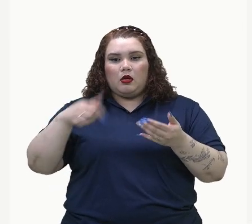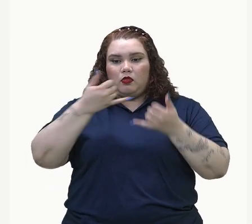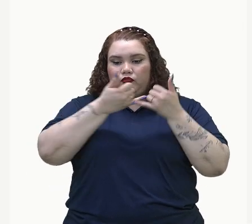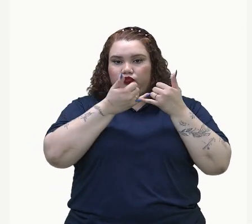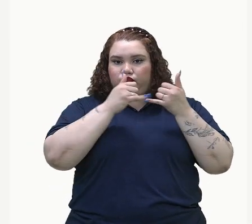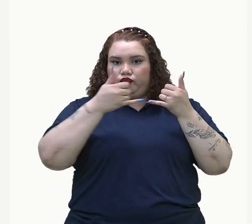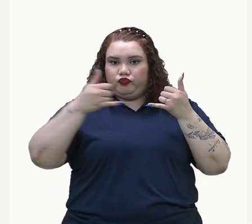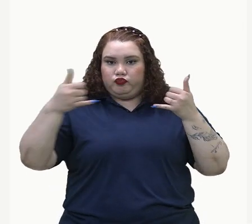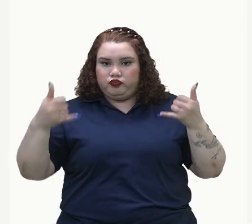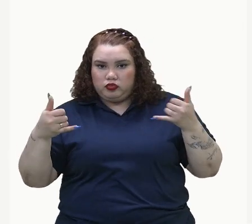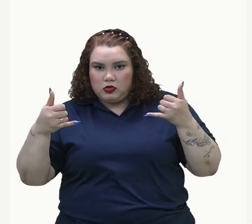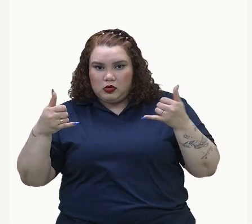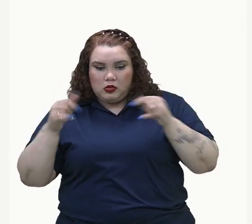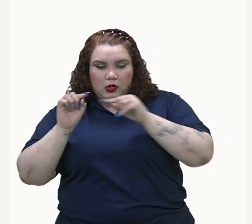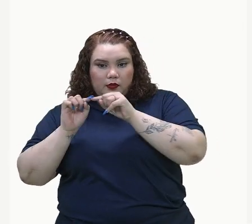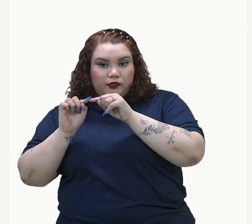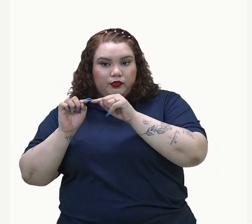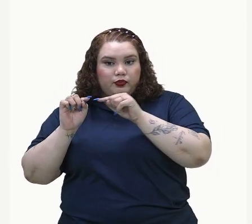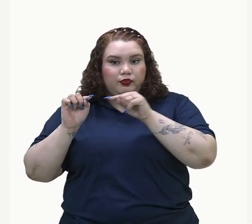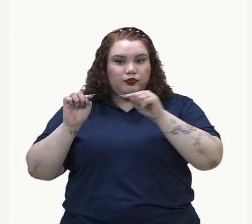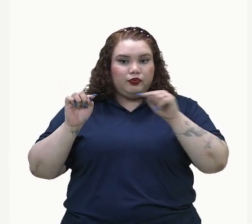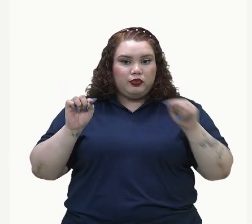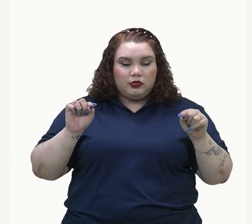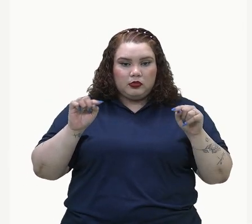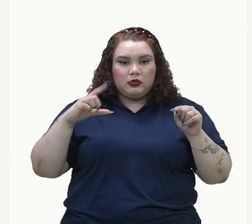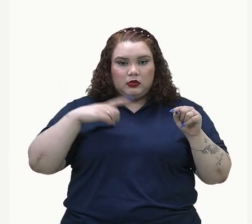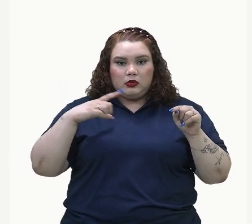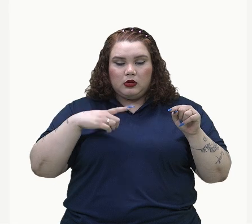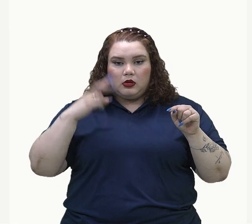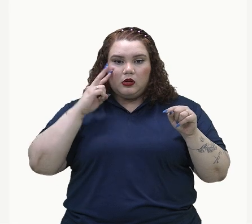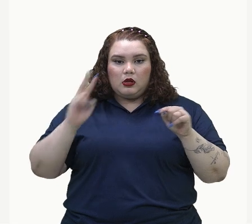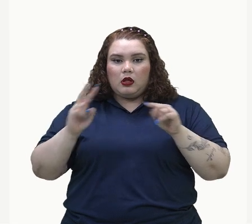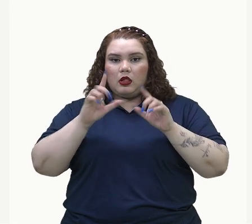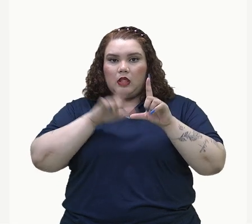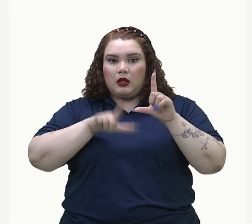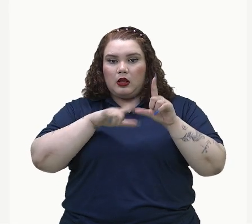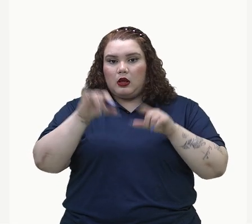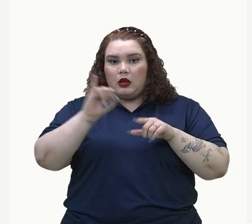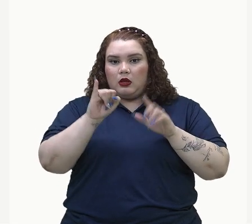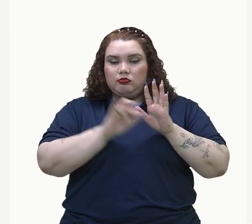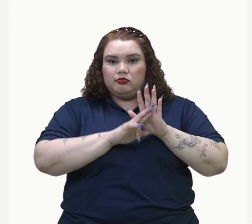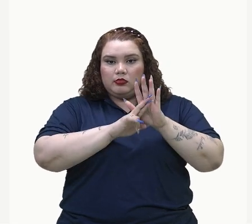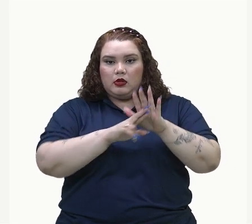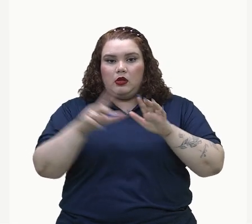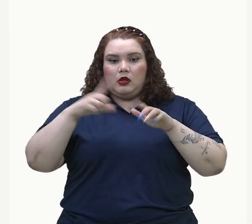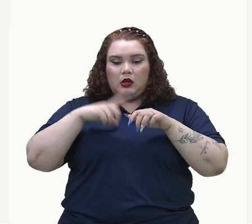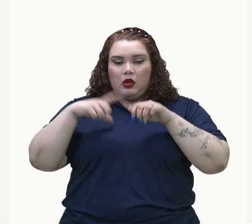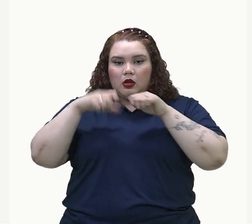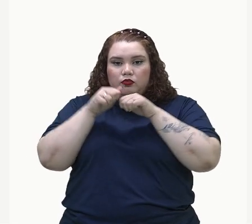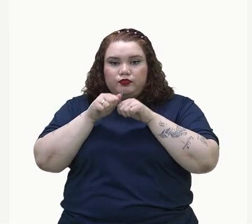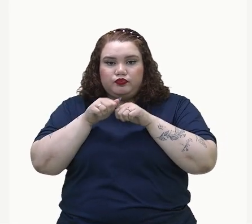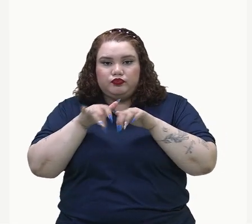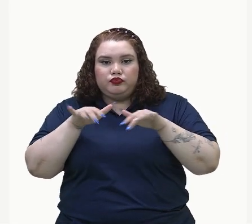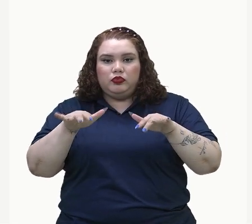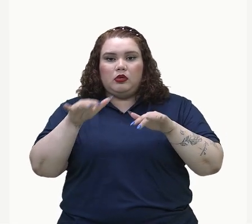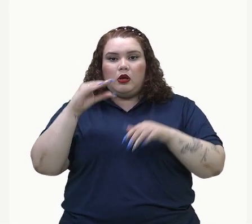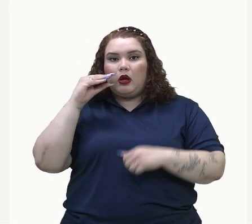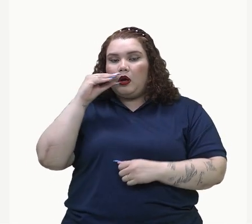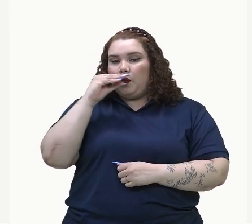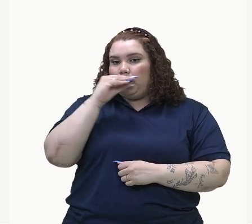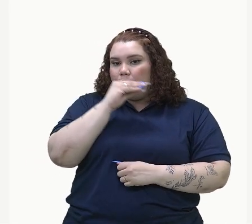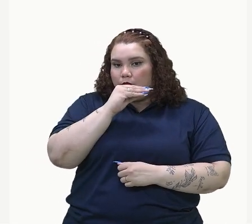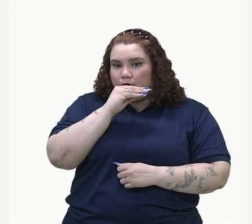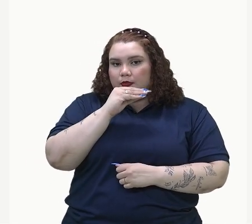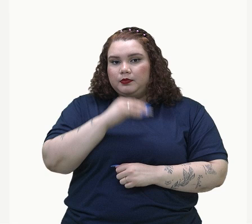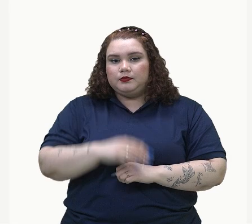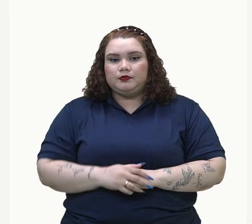corrente elétrica, representada pela letra I, dissipa calor. Em